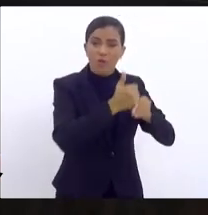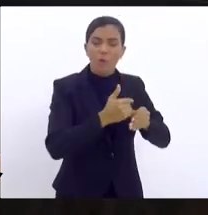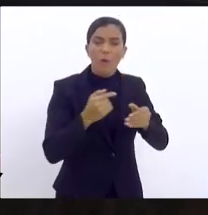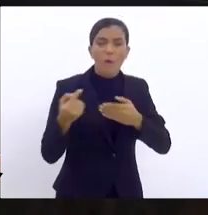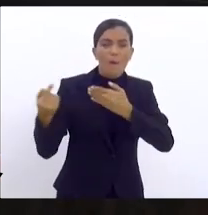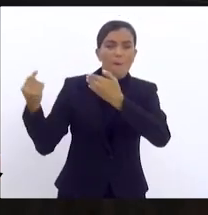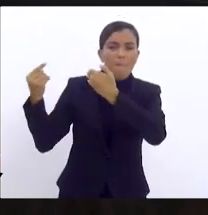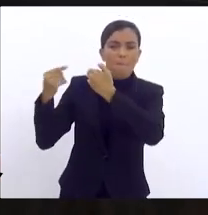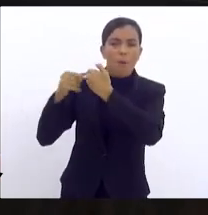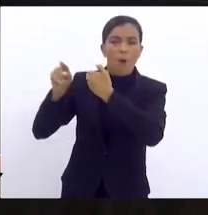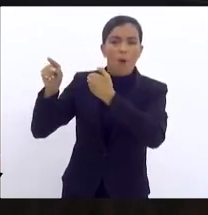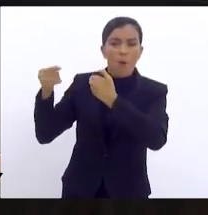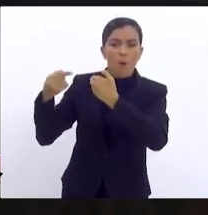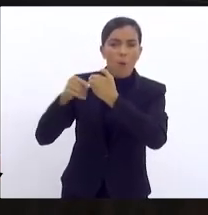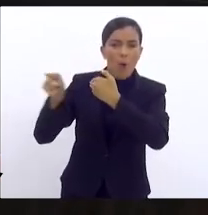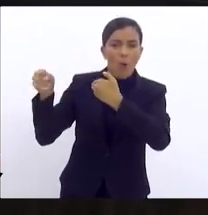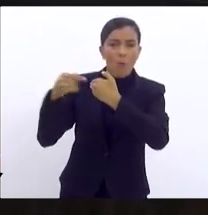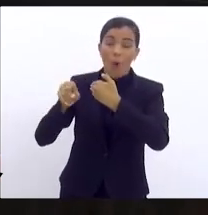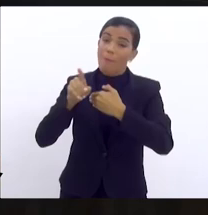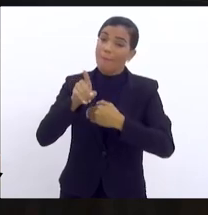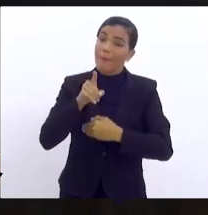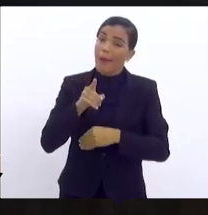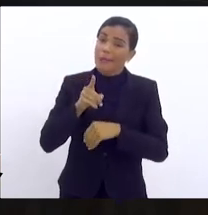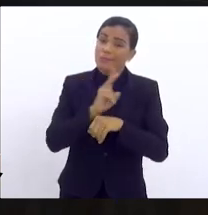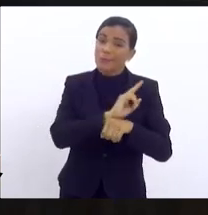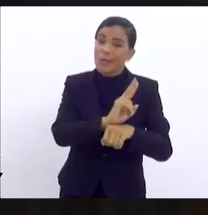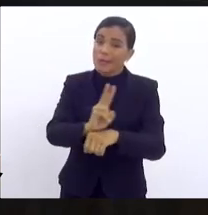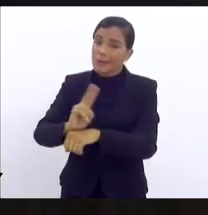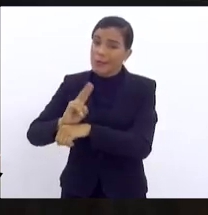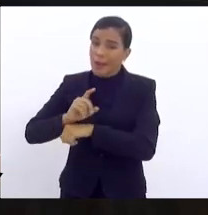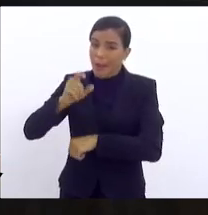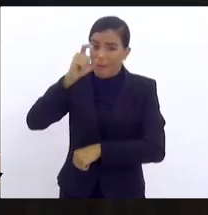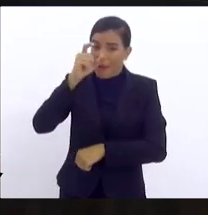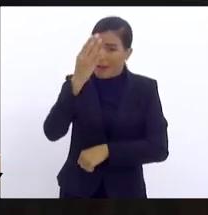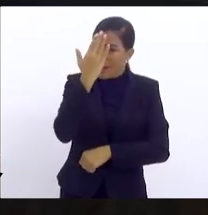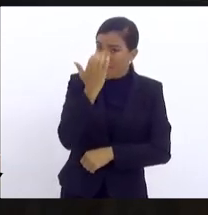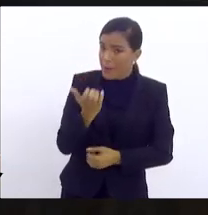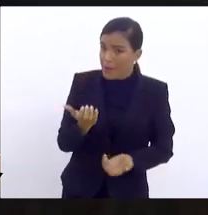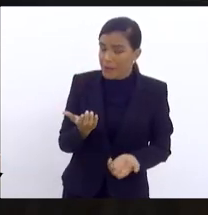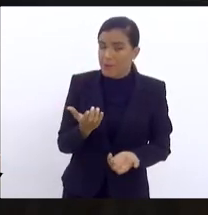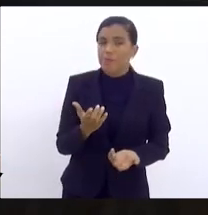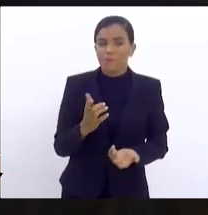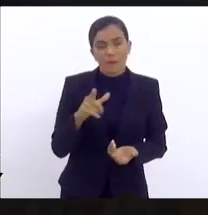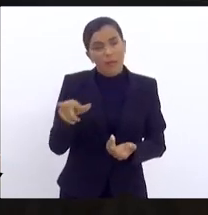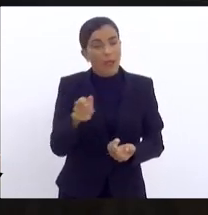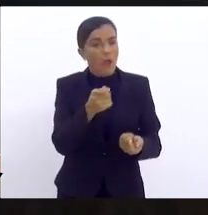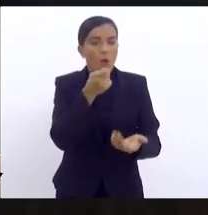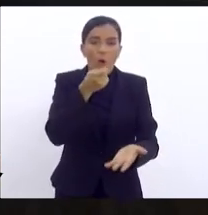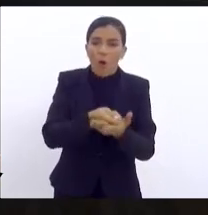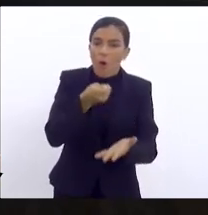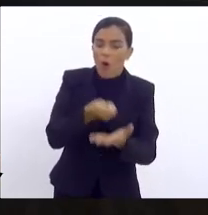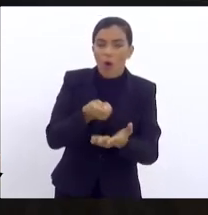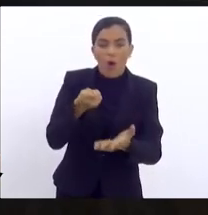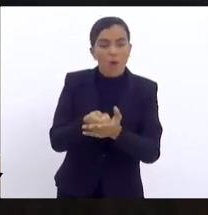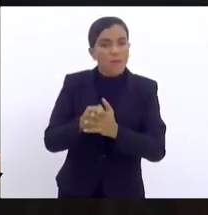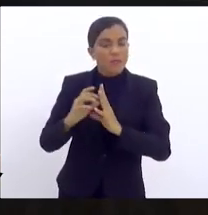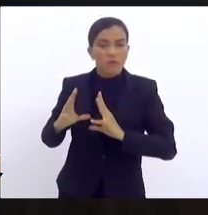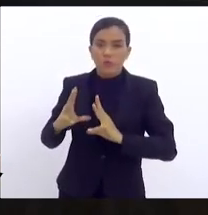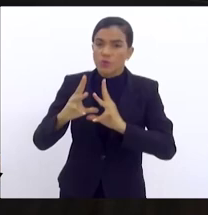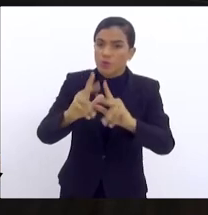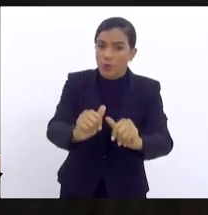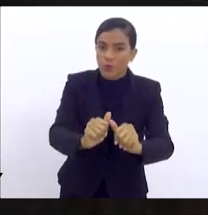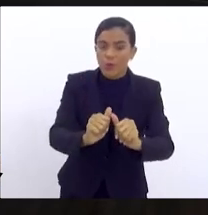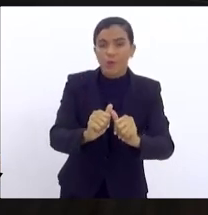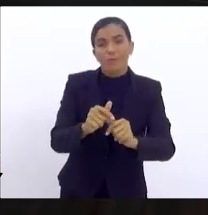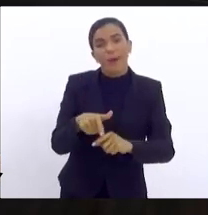se deparar que também faz jus receber viaturas blindados que isso é obrigação de toda todos ter mas quem tá